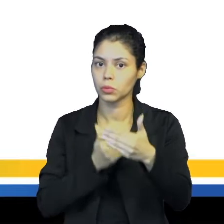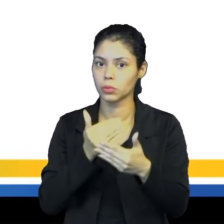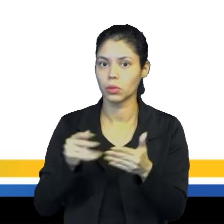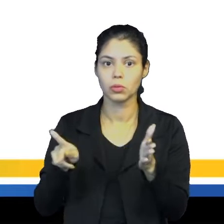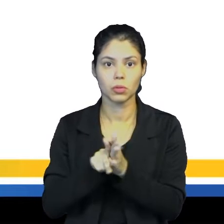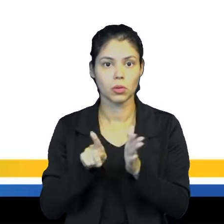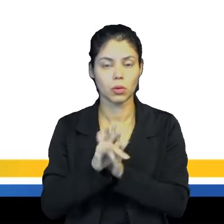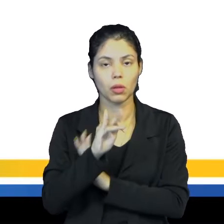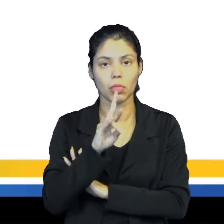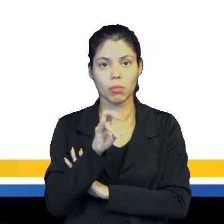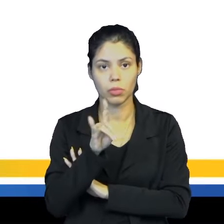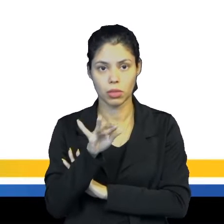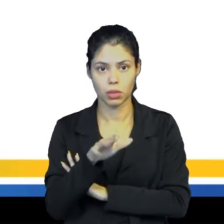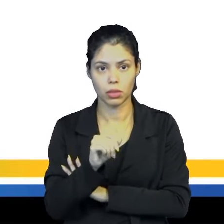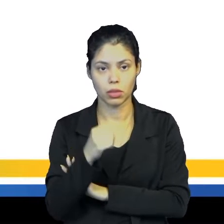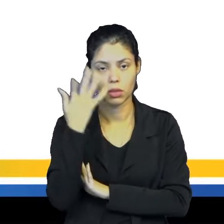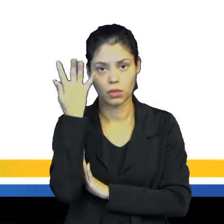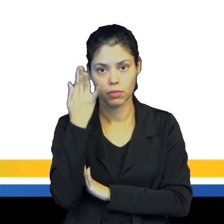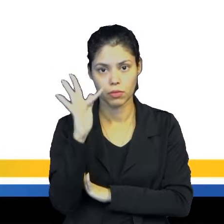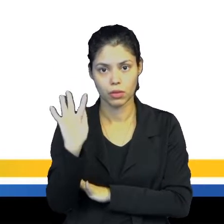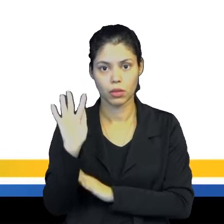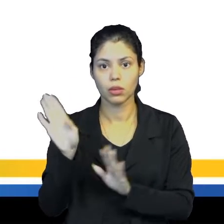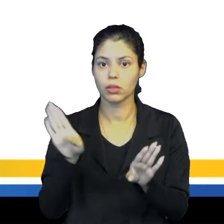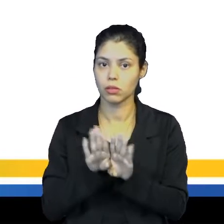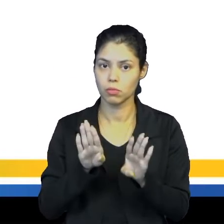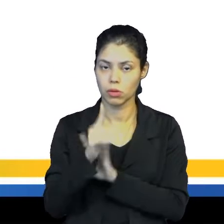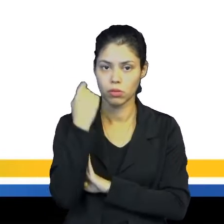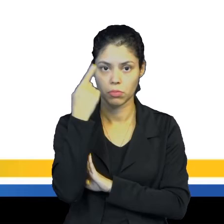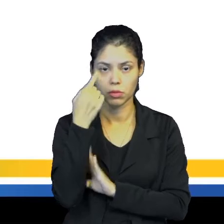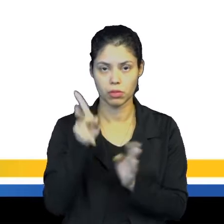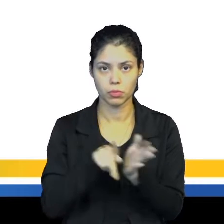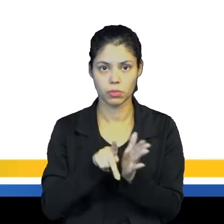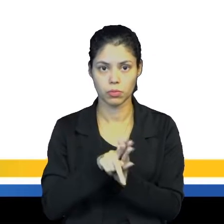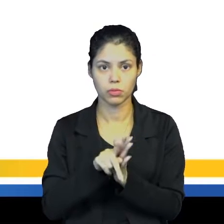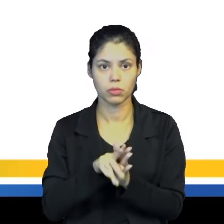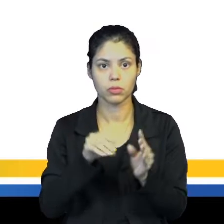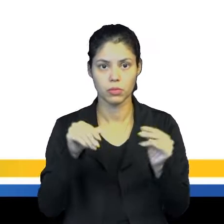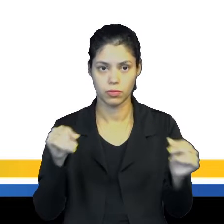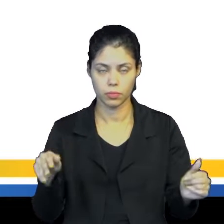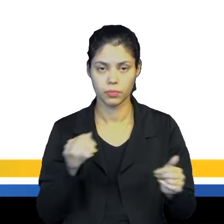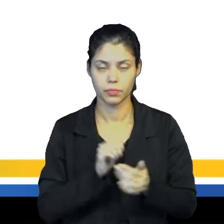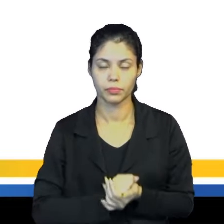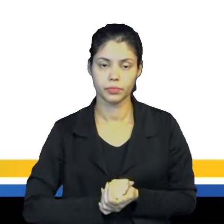de independência contra os franceses e espanhóis no seu território.